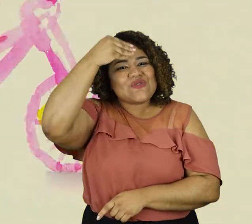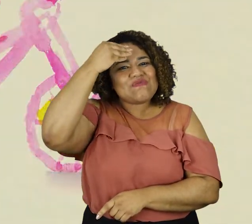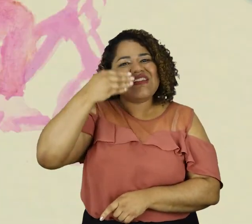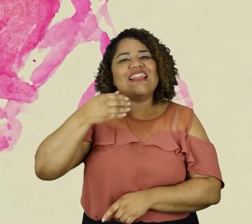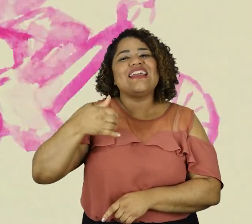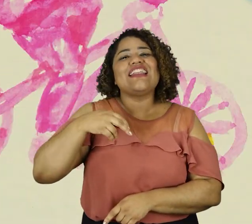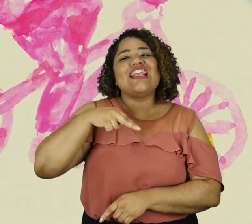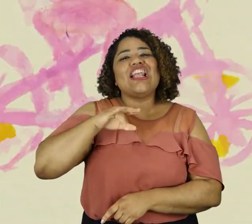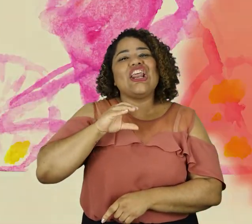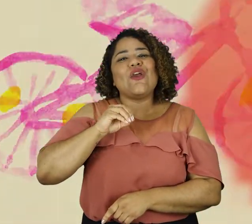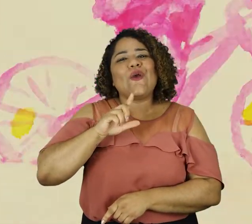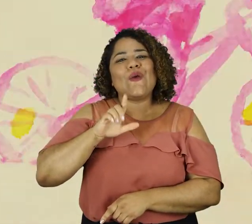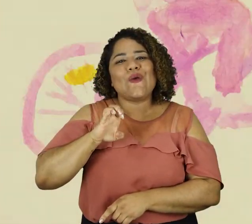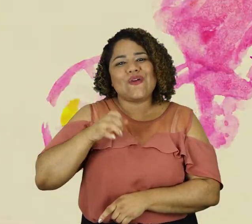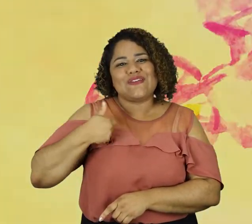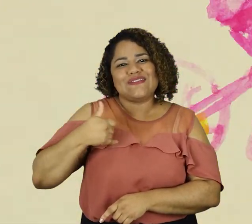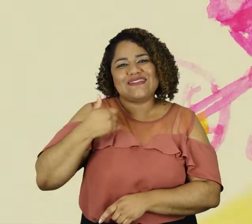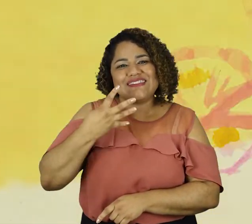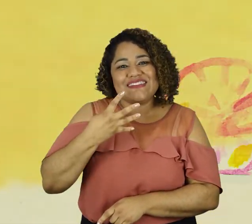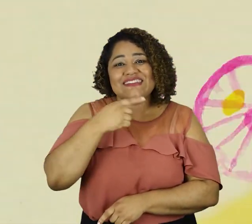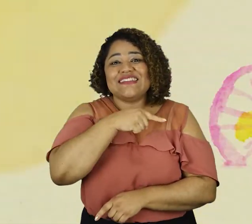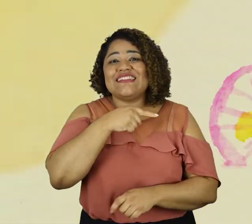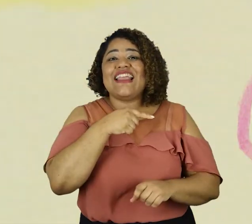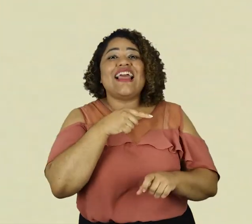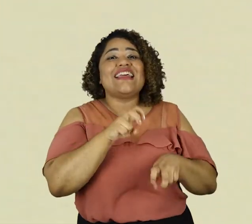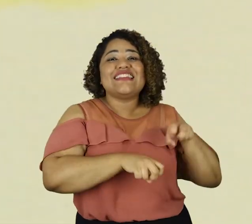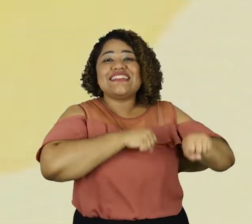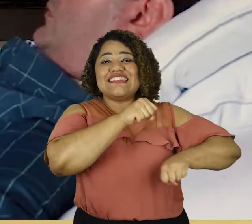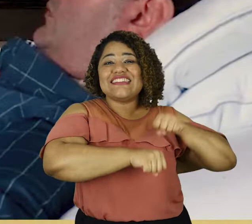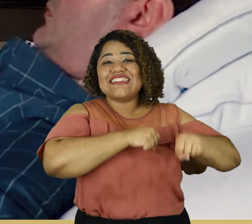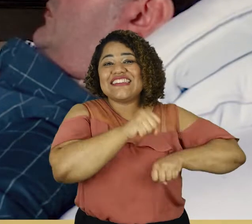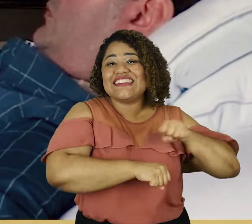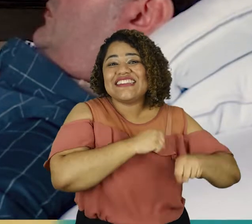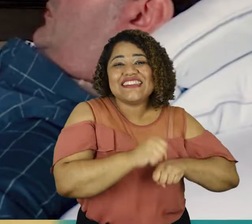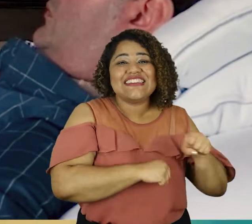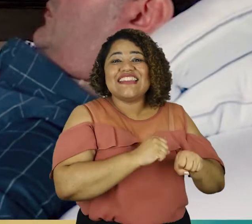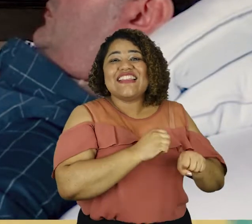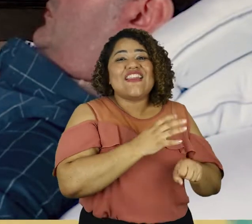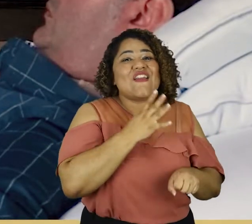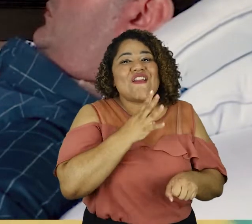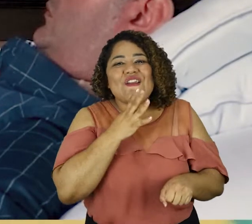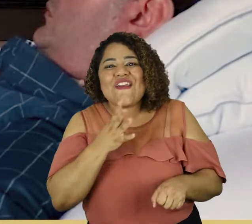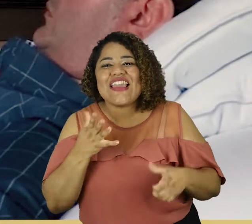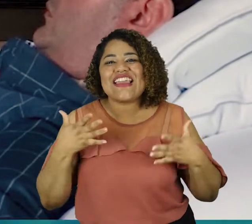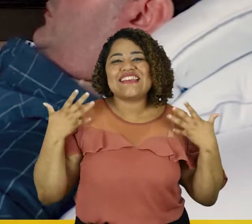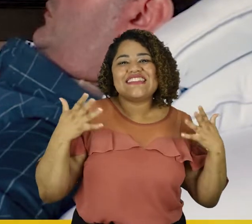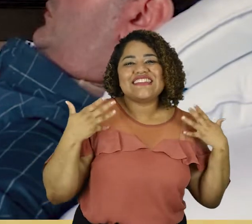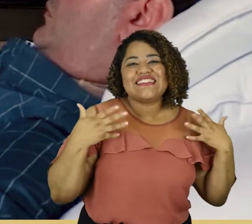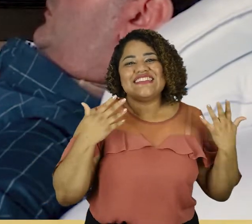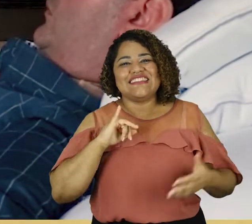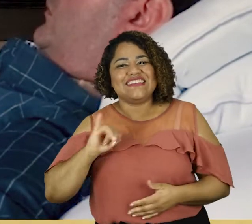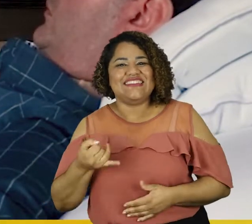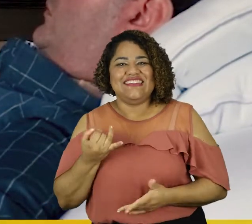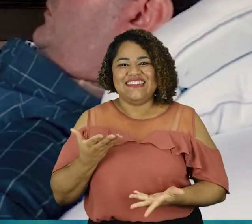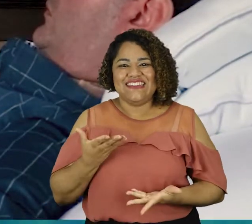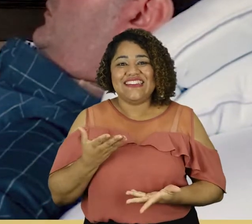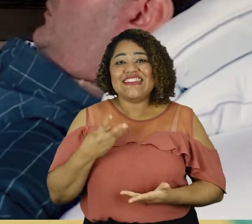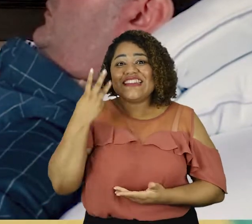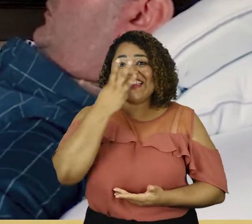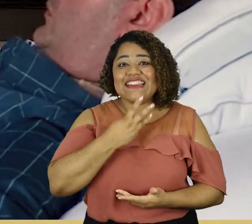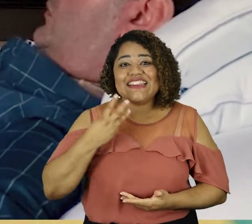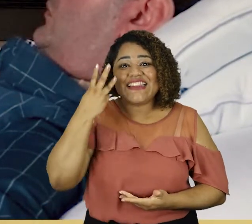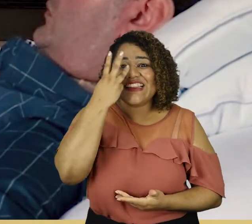com 4 anos, explorar tudo quanto é lugar com sua pequena bicicleta. Andamos lentamente, curtindo o momento por mais